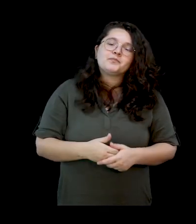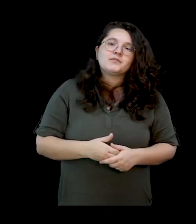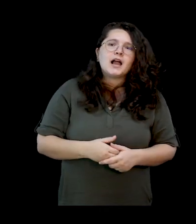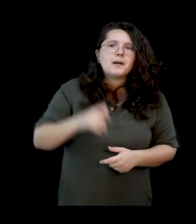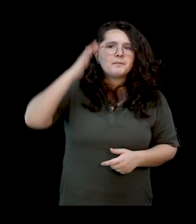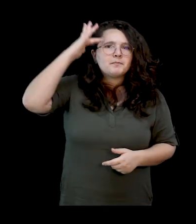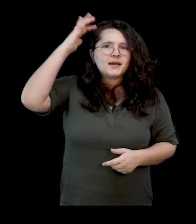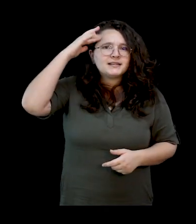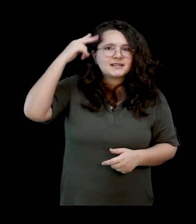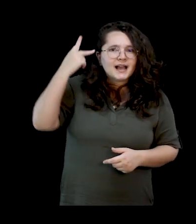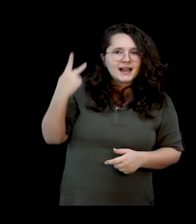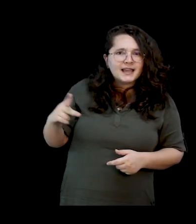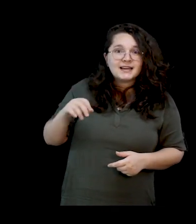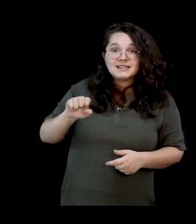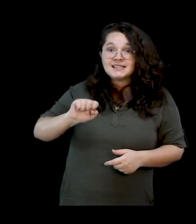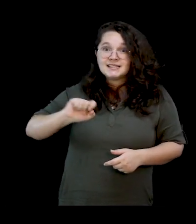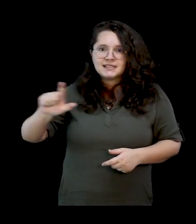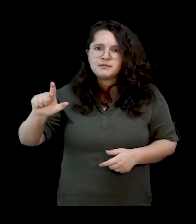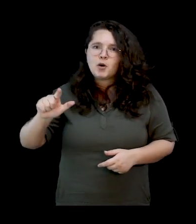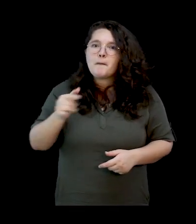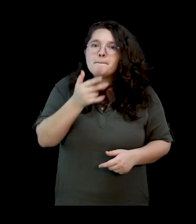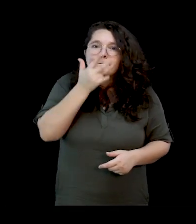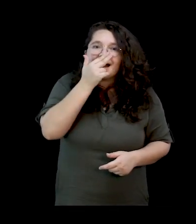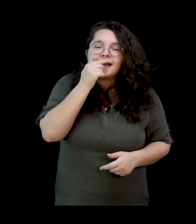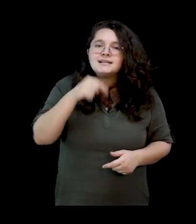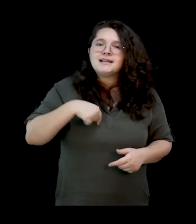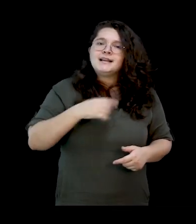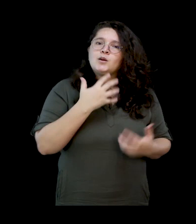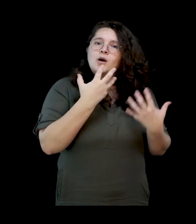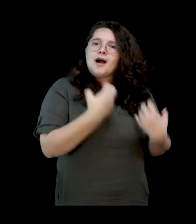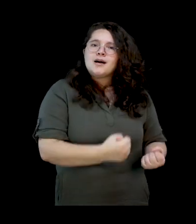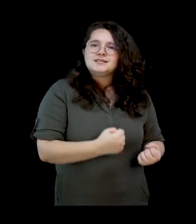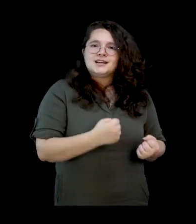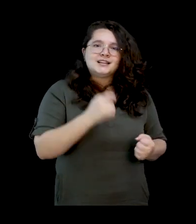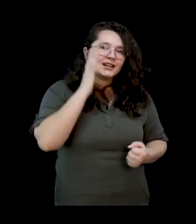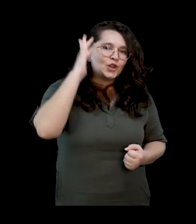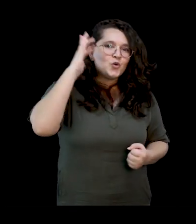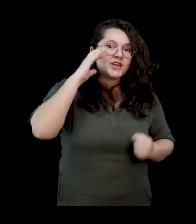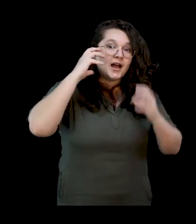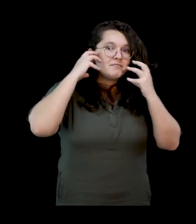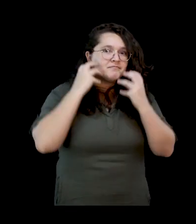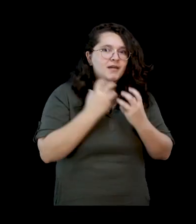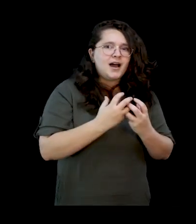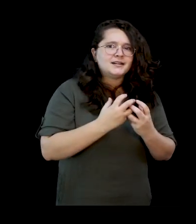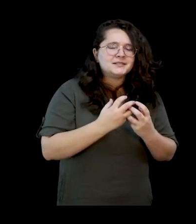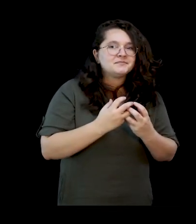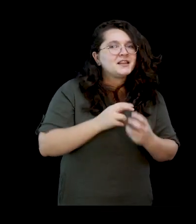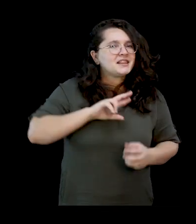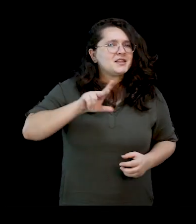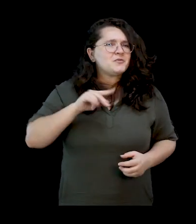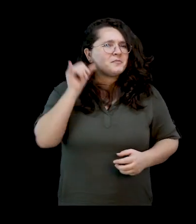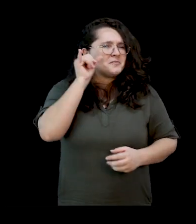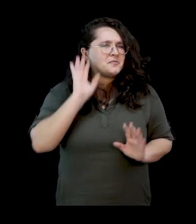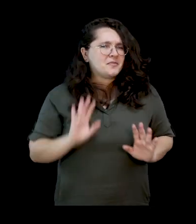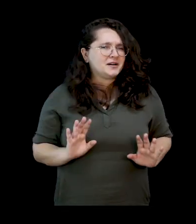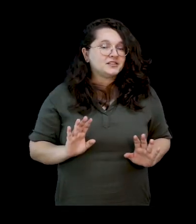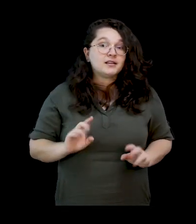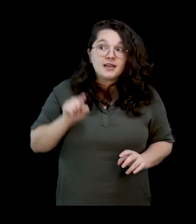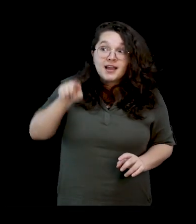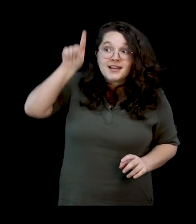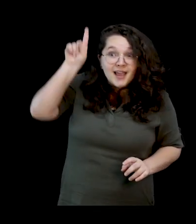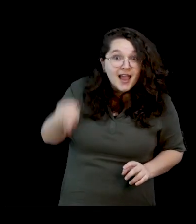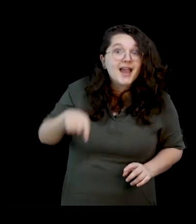de que o Zimmel não é marxista ou não é suficientemente marxista é uma bobagem do tamanho de um elefante.